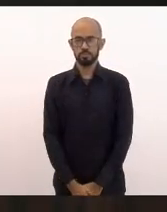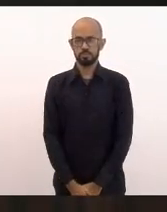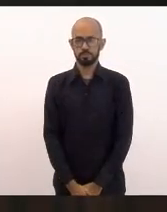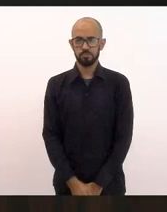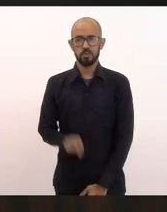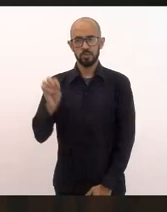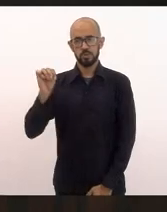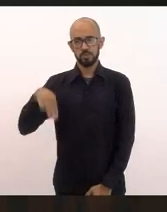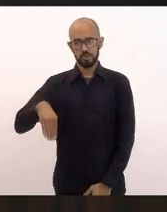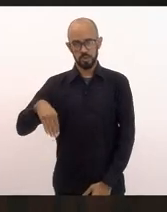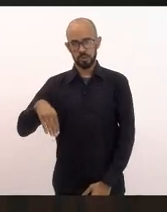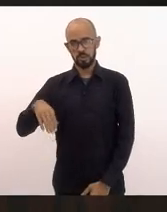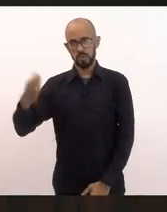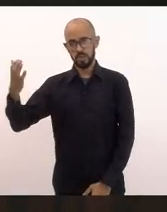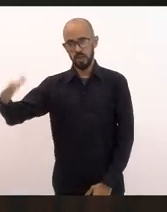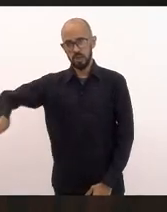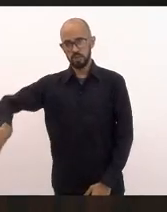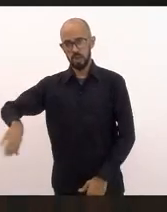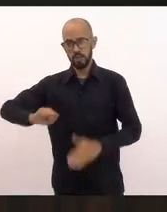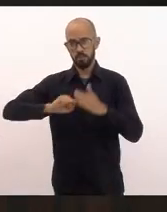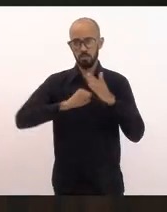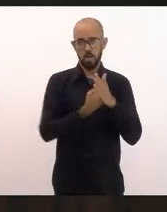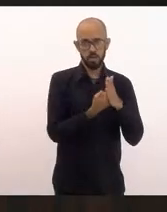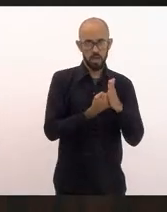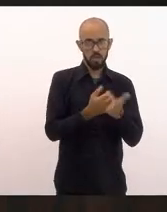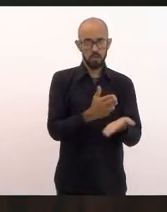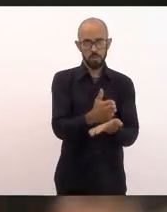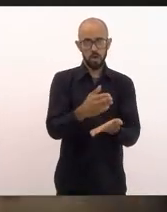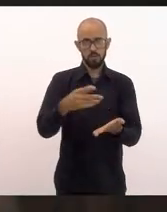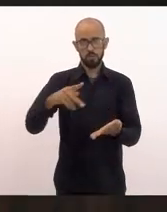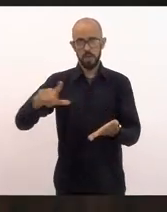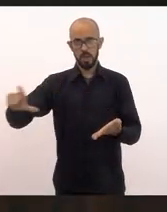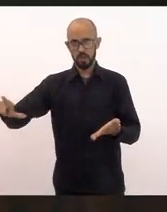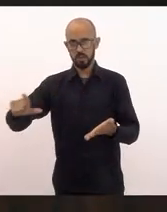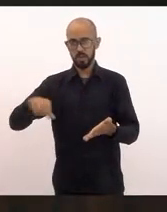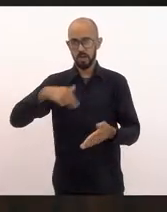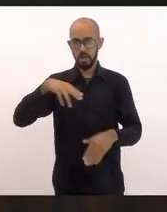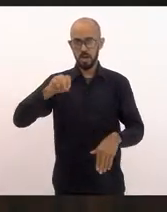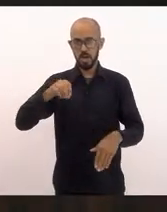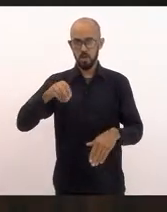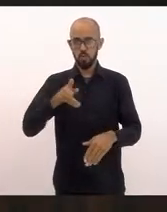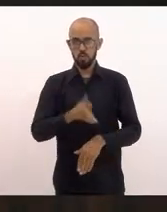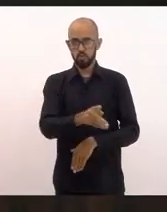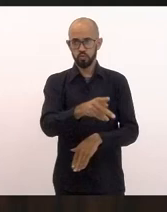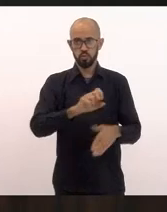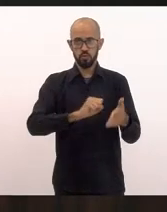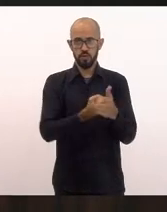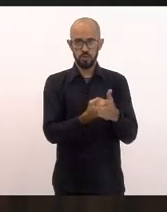Sim, rejeito o veto e aprovo o projeto. Não, mantenho o veto.